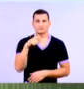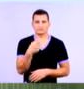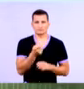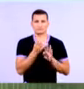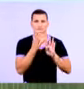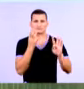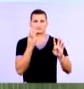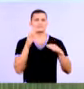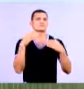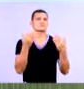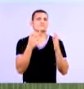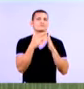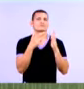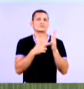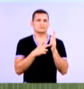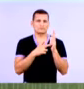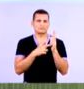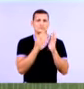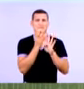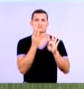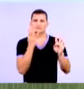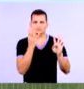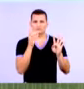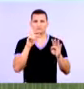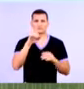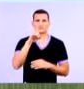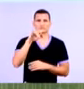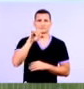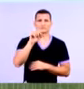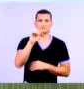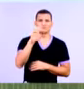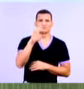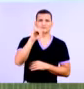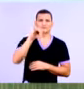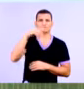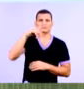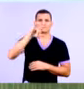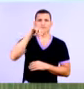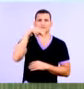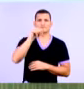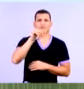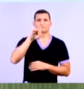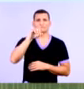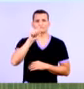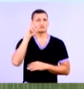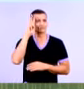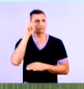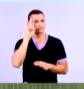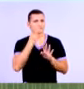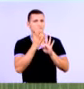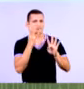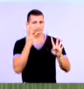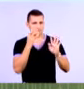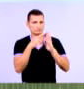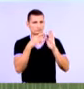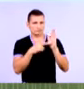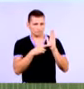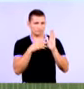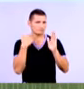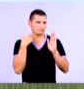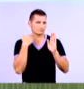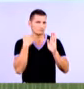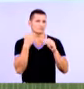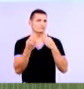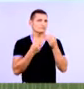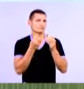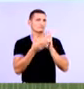a fila é uma lista disciplinada. Quais são as regras dela? Então, você lembra da fila do banco. Sempre que eu vou remover, eu removo